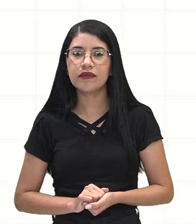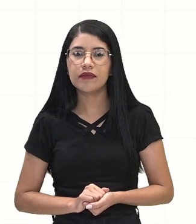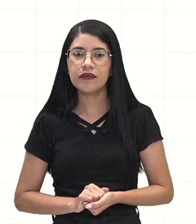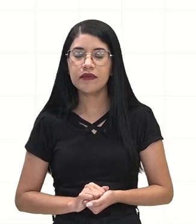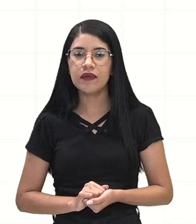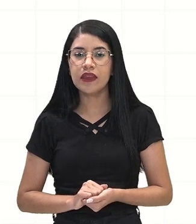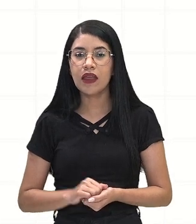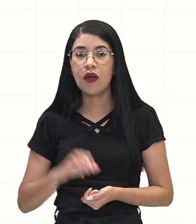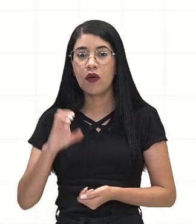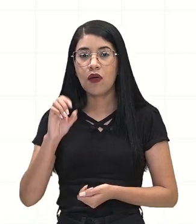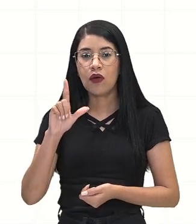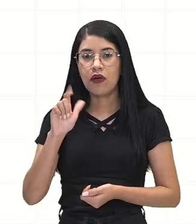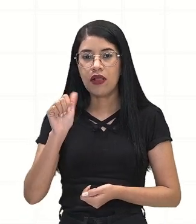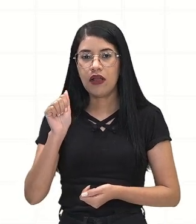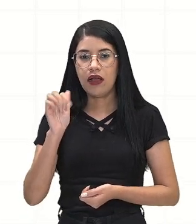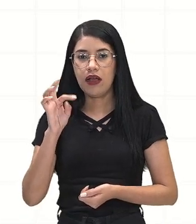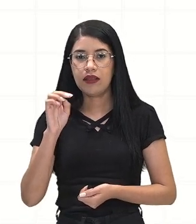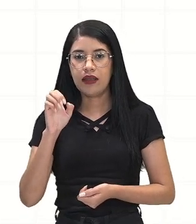colaterais